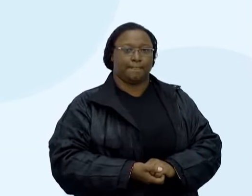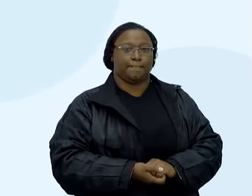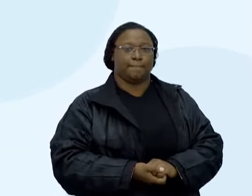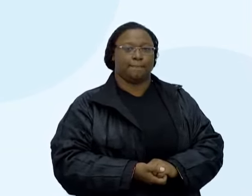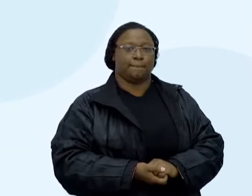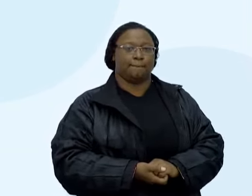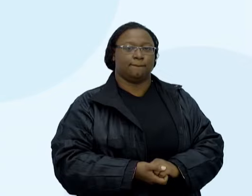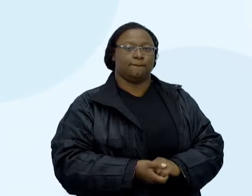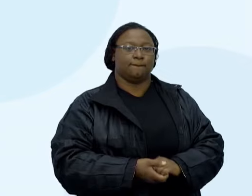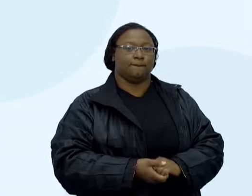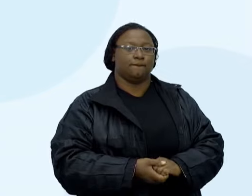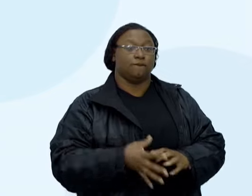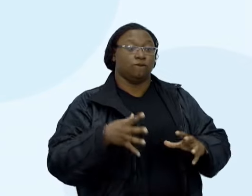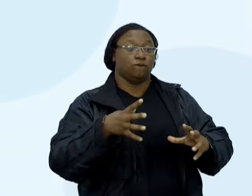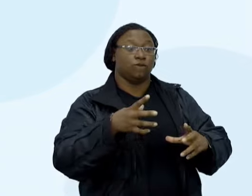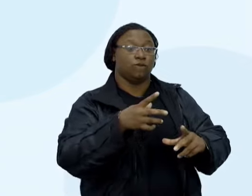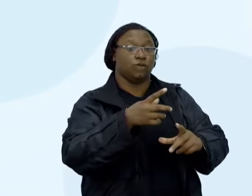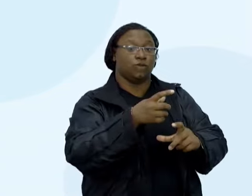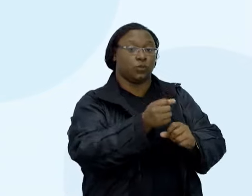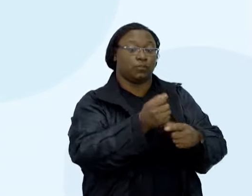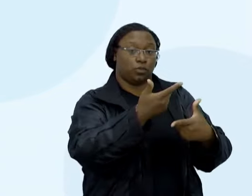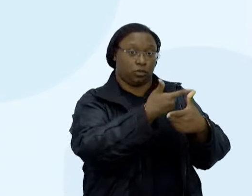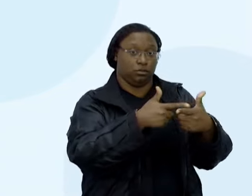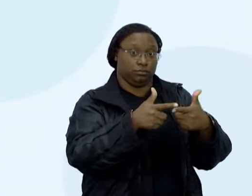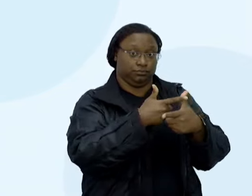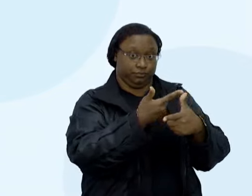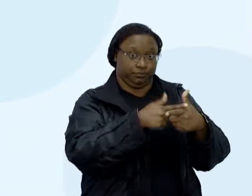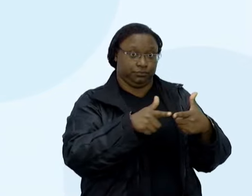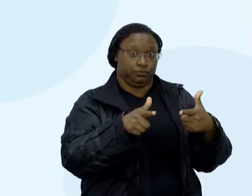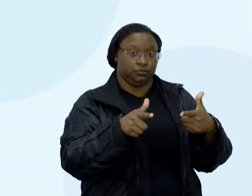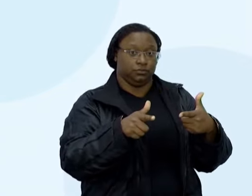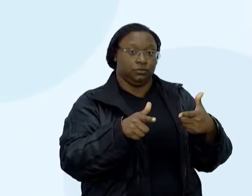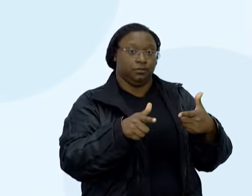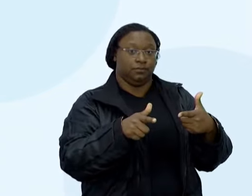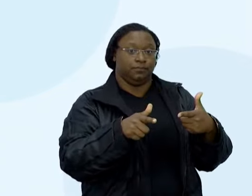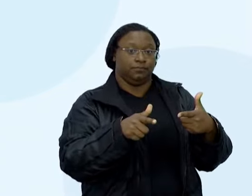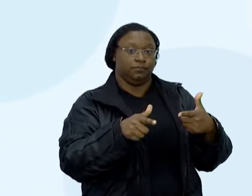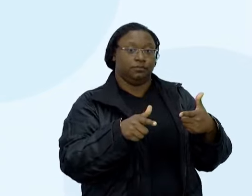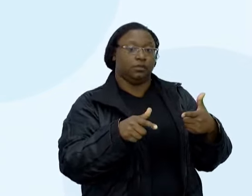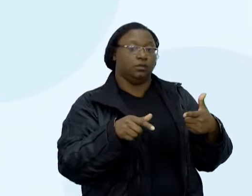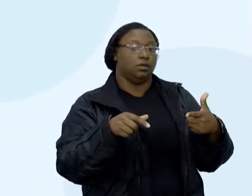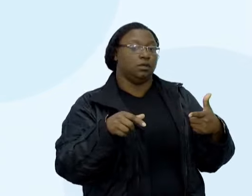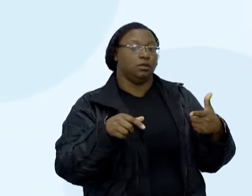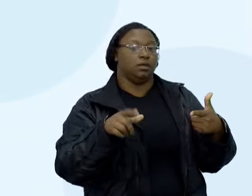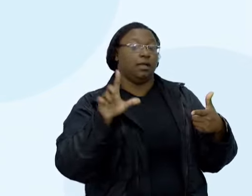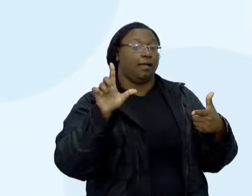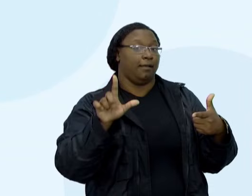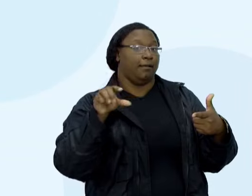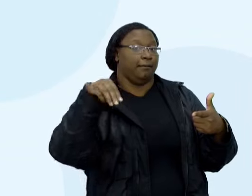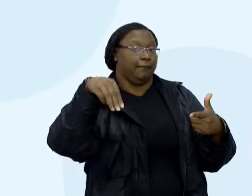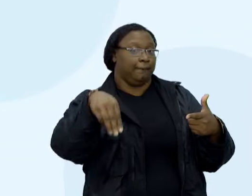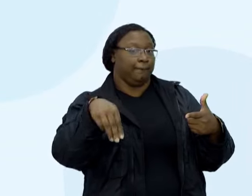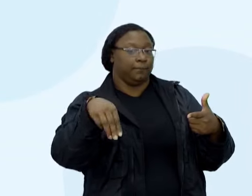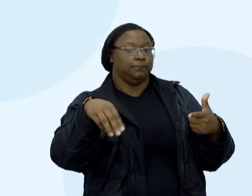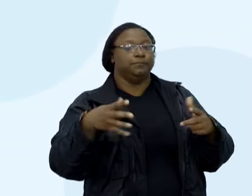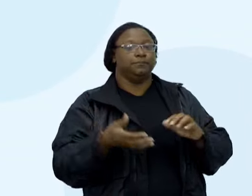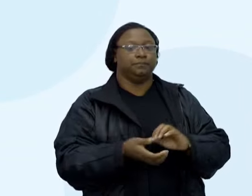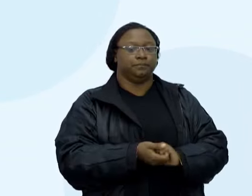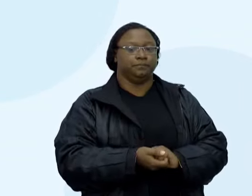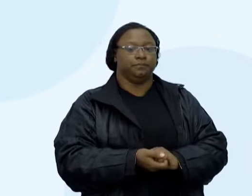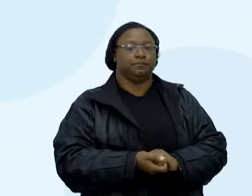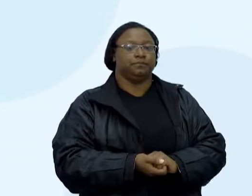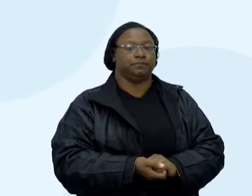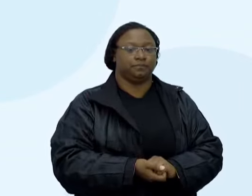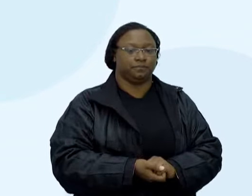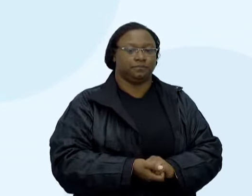Vai dar então para a gente. Aí a quantidade de luminárias não, né? Aqui não é luminárias. Poxa, eu esqueci até de alterar aqui. É o